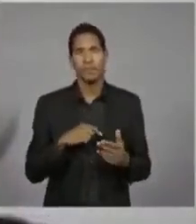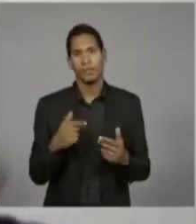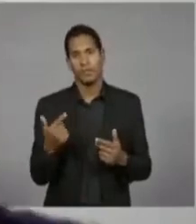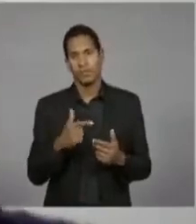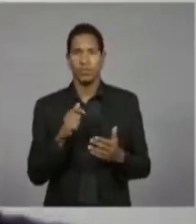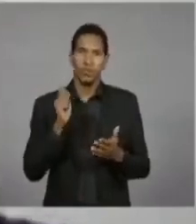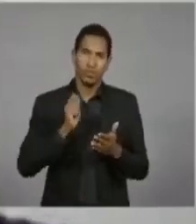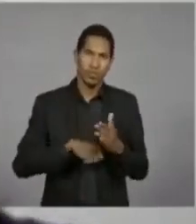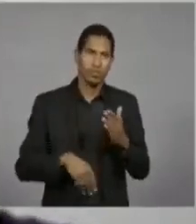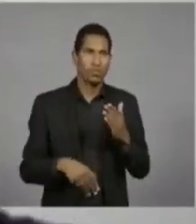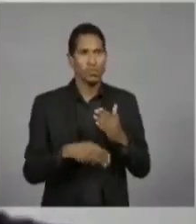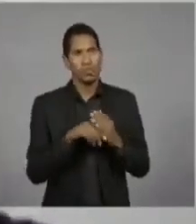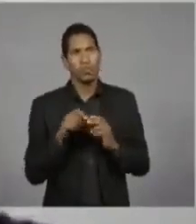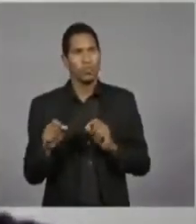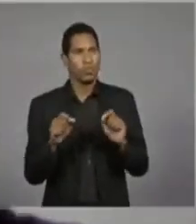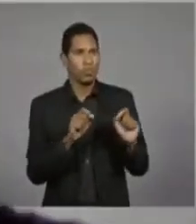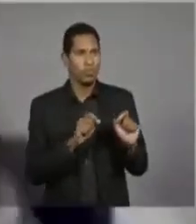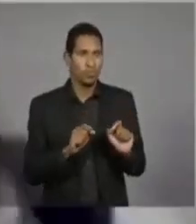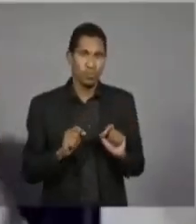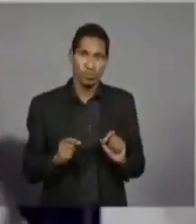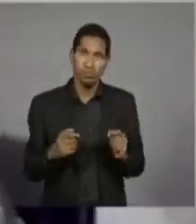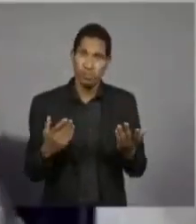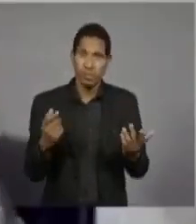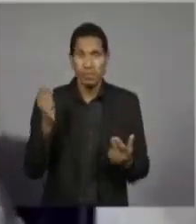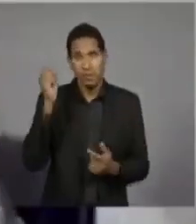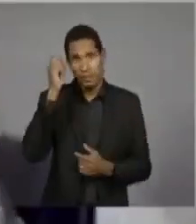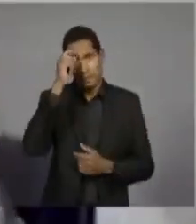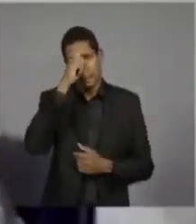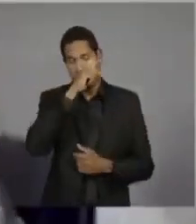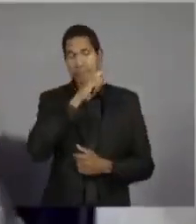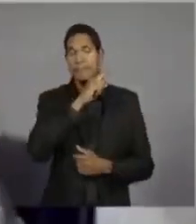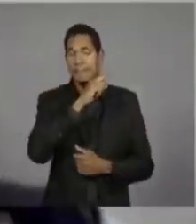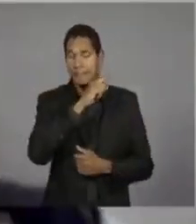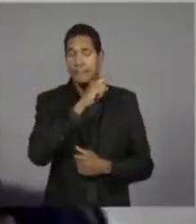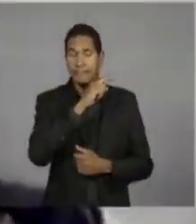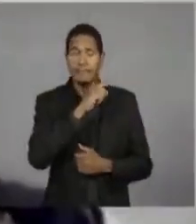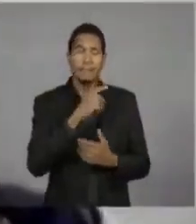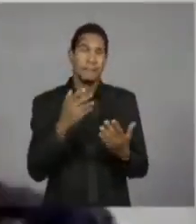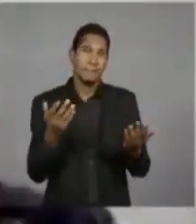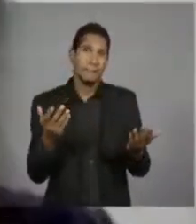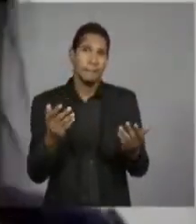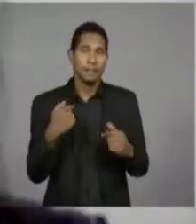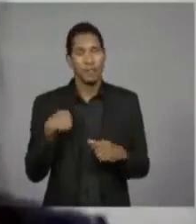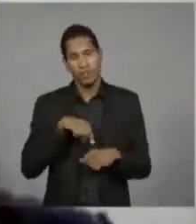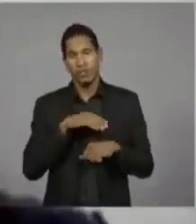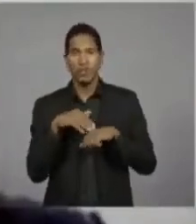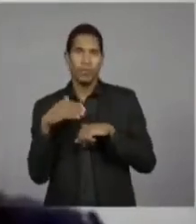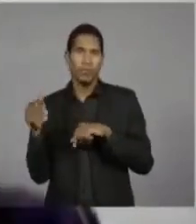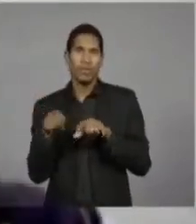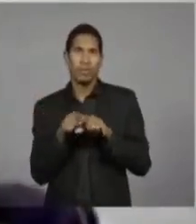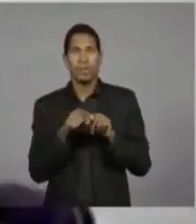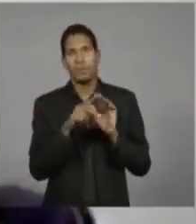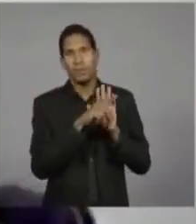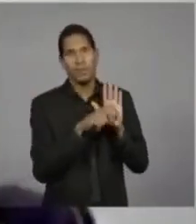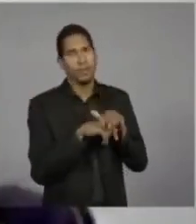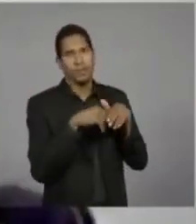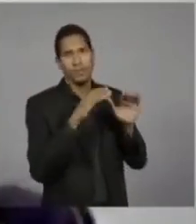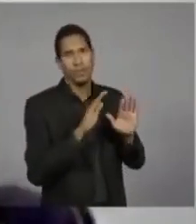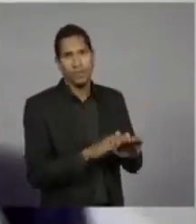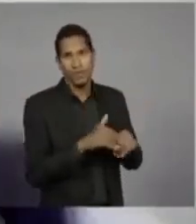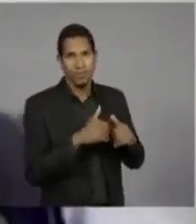né, desarquiva, coautoria, mas assim, difícil, a gente está fora e os nossos projetos vão ao arquivo, e mesmo que